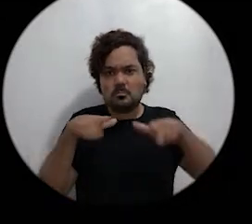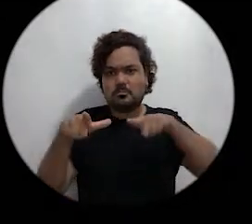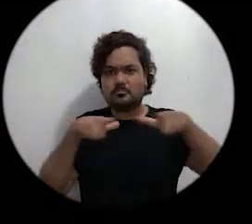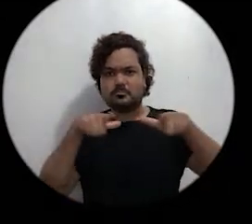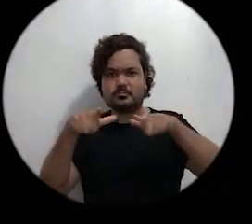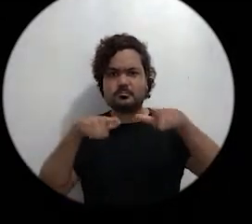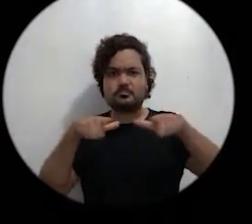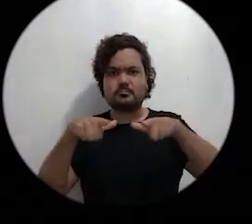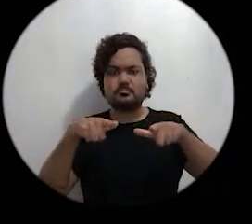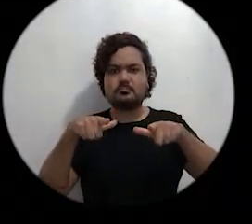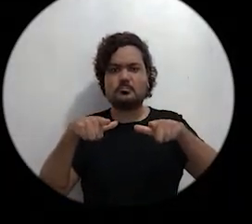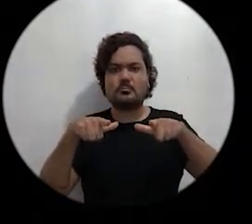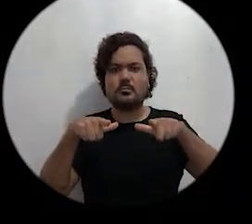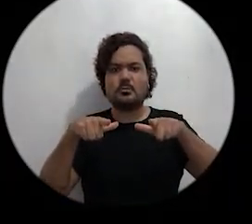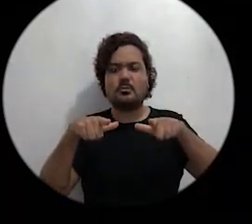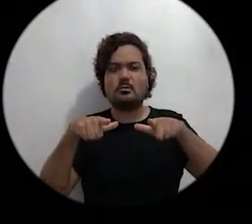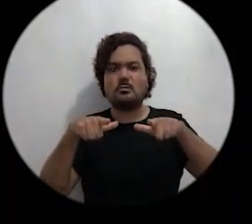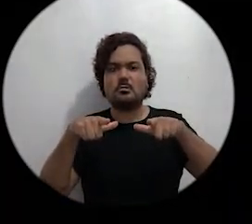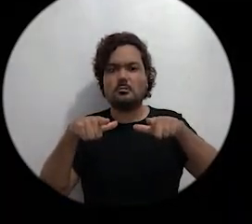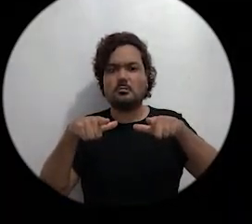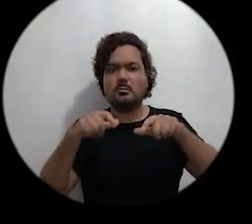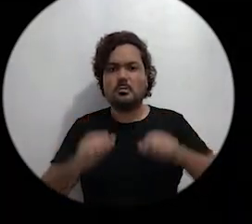trabalhando.